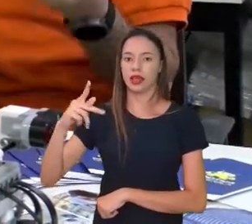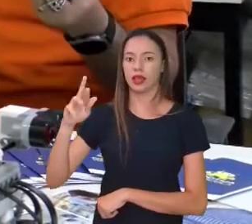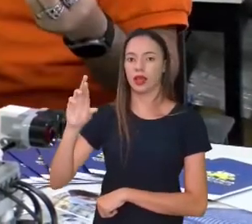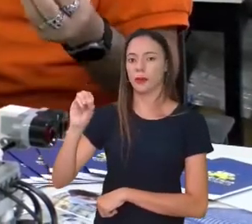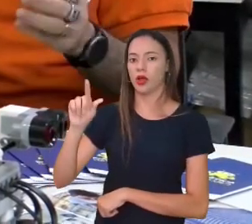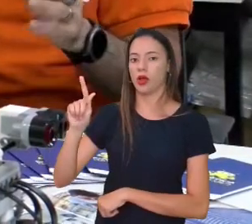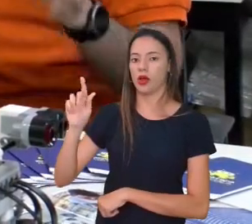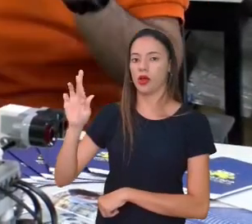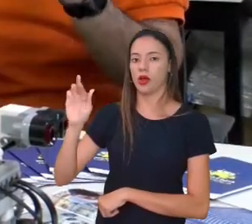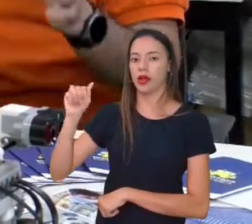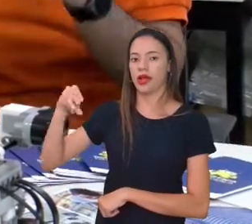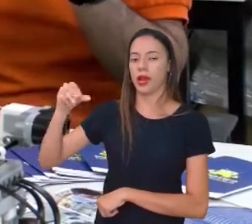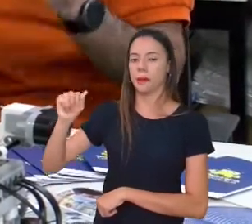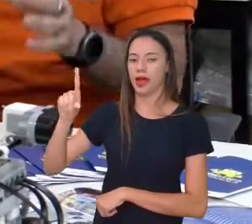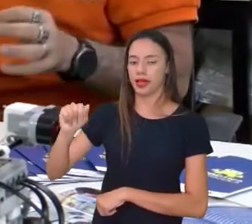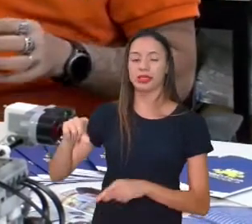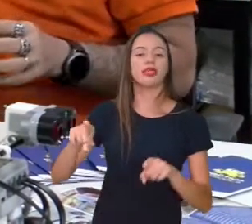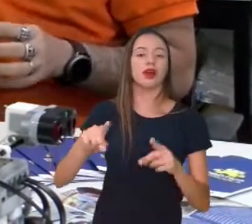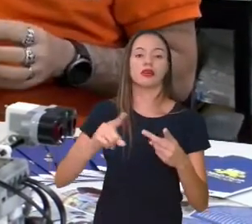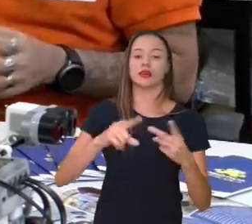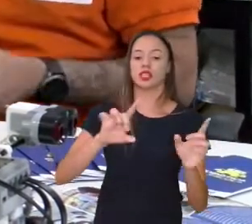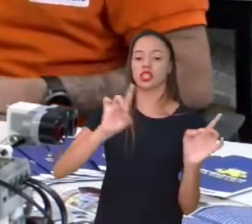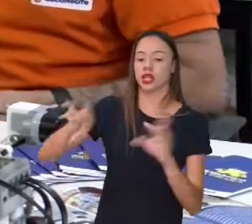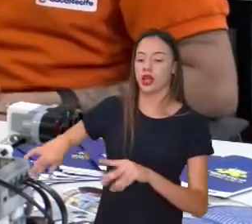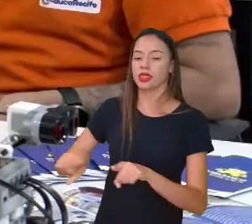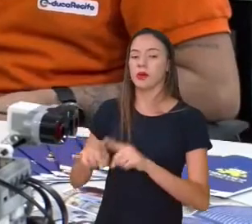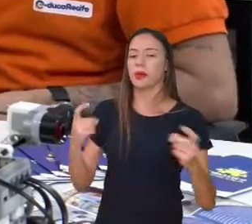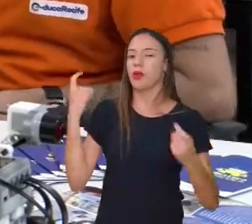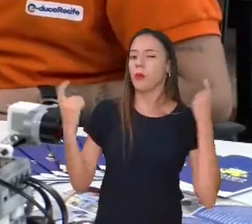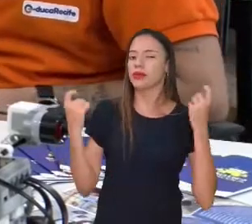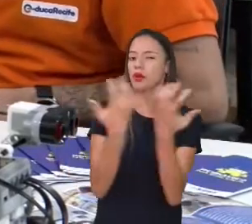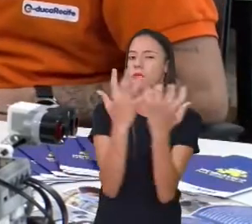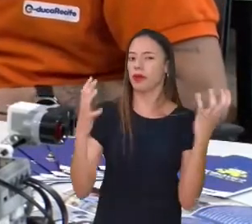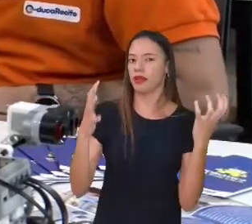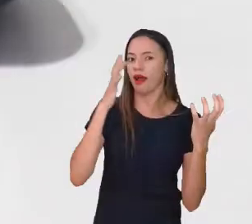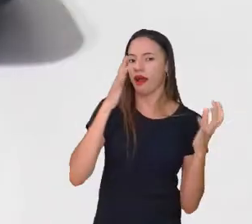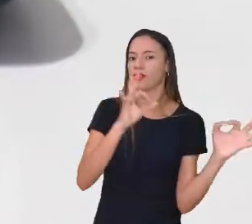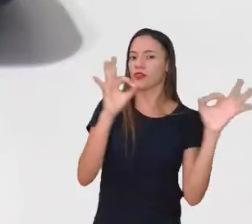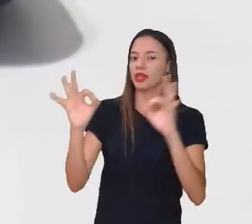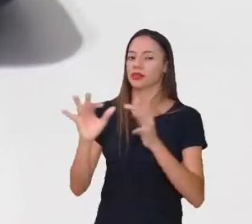preocupação principalmente com o meio ambiente. Dá uma olhadinha nesse vídeo aí. Vamos lá.